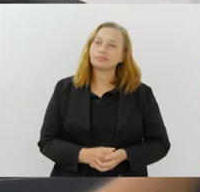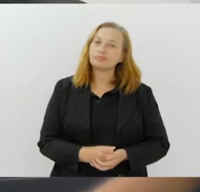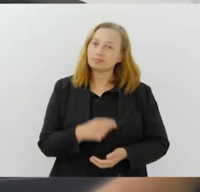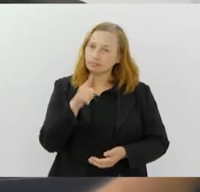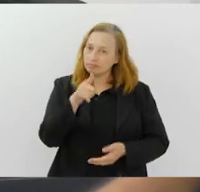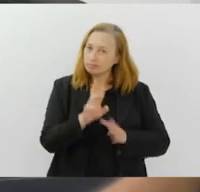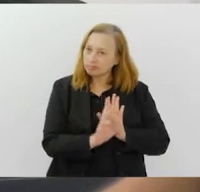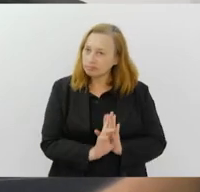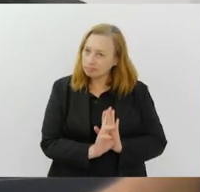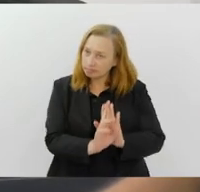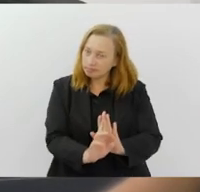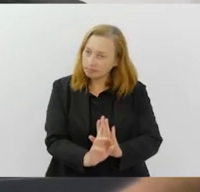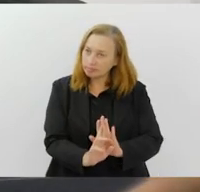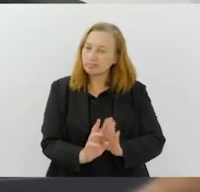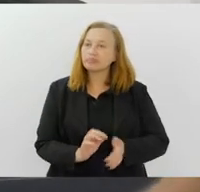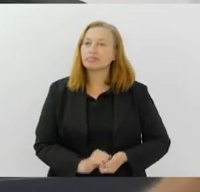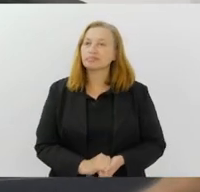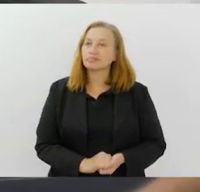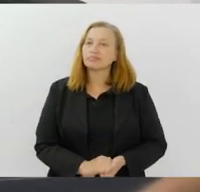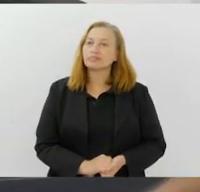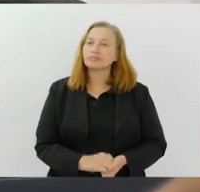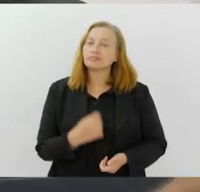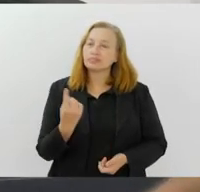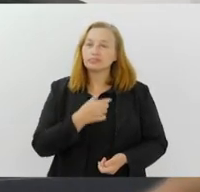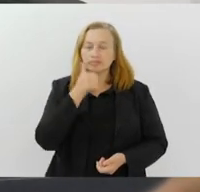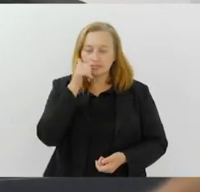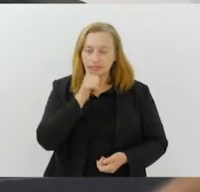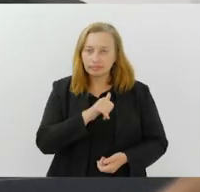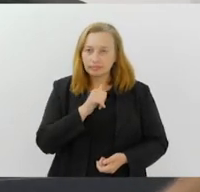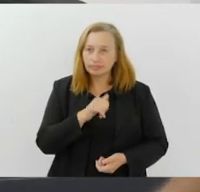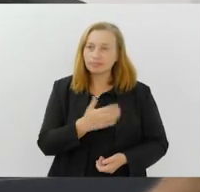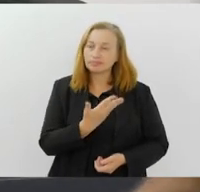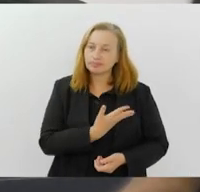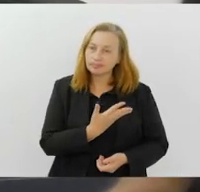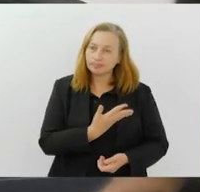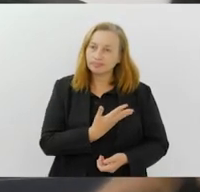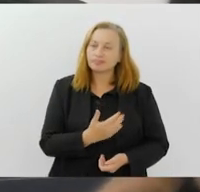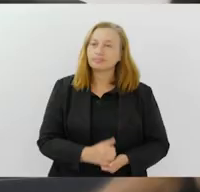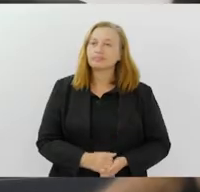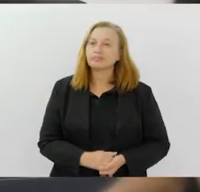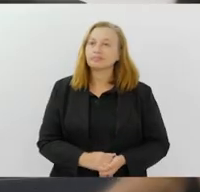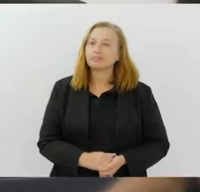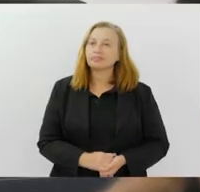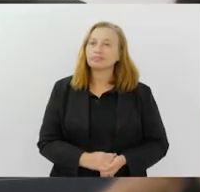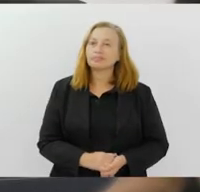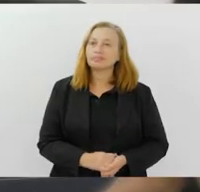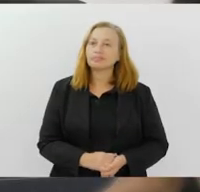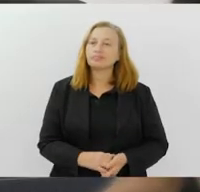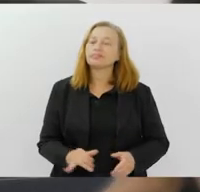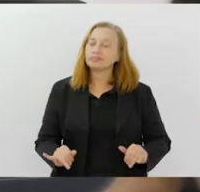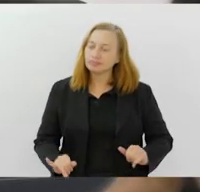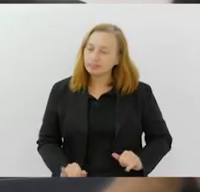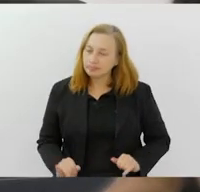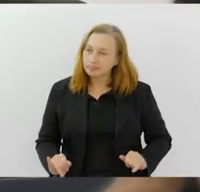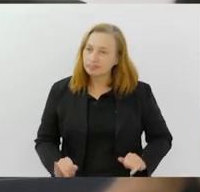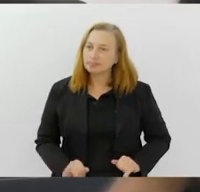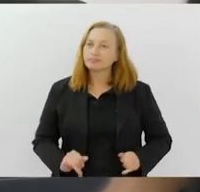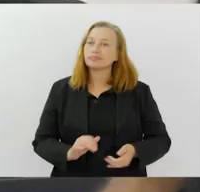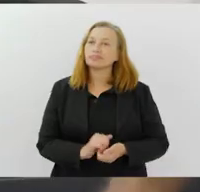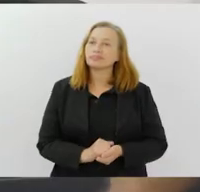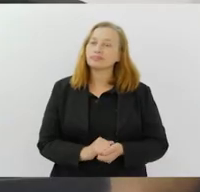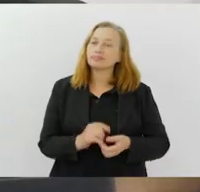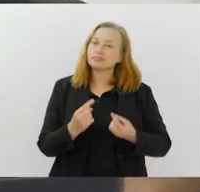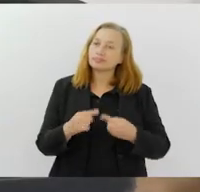representa você representa as nossas mulheres as nossas amigas nossas sofridas e